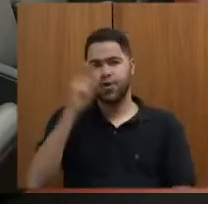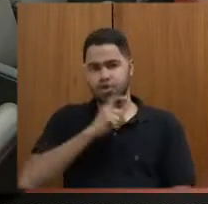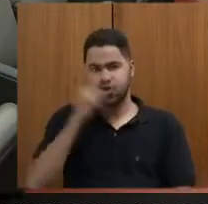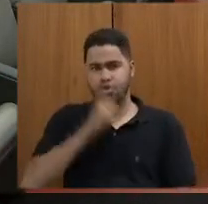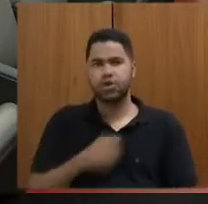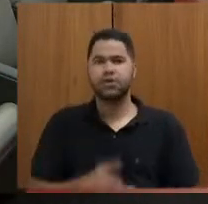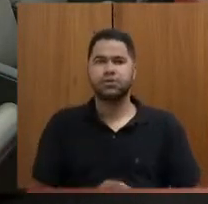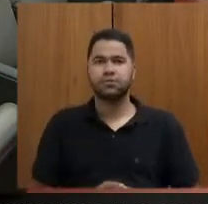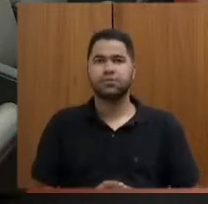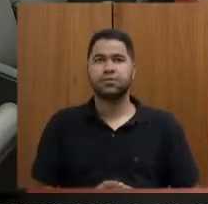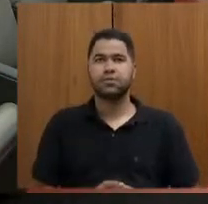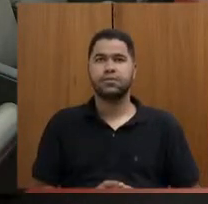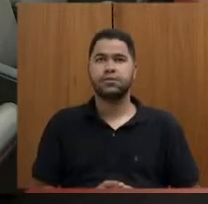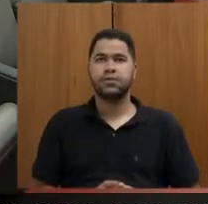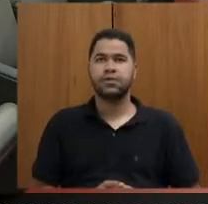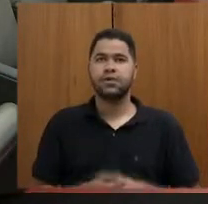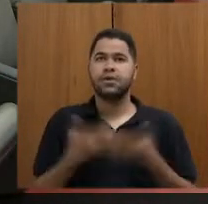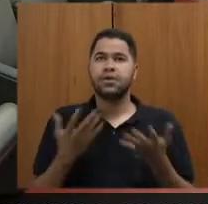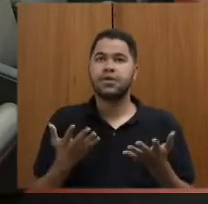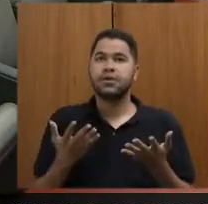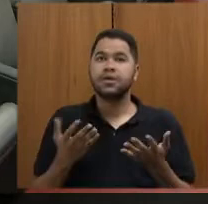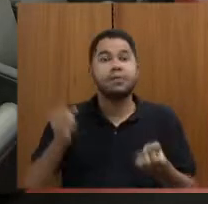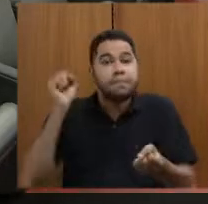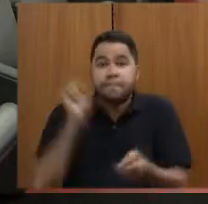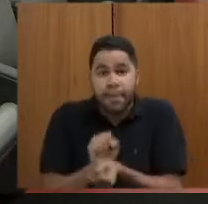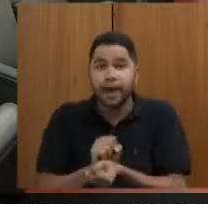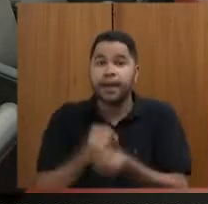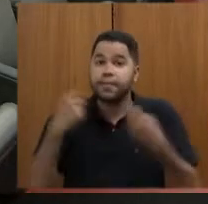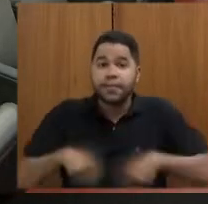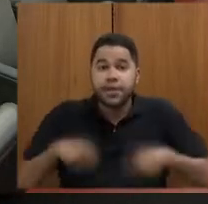para as mulheres. A senhora fala aqui e a prática lá é outra. Nós estamos... Solange... Isso tem que acabar. A senhora tem que